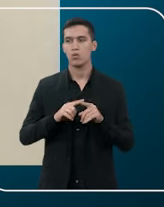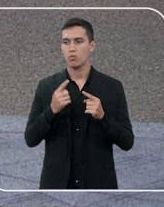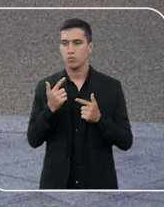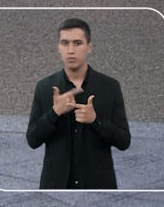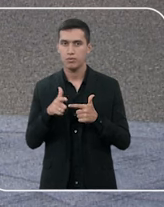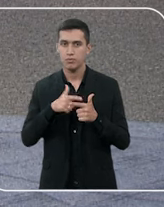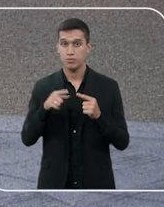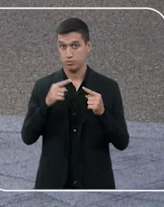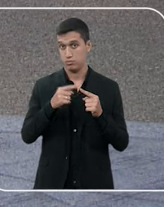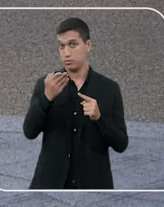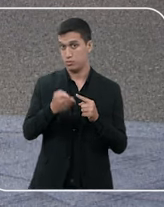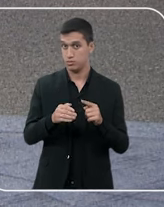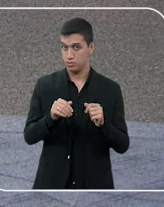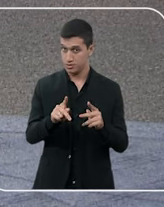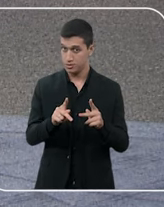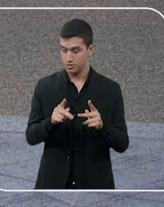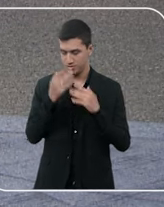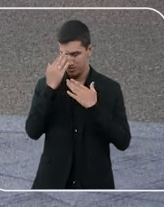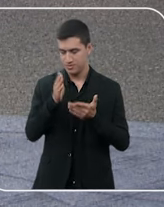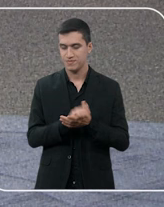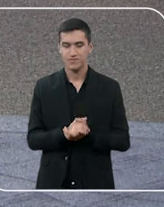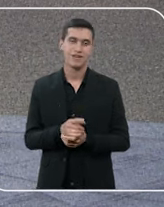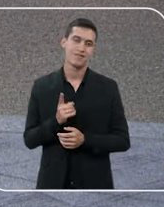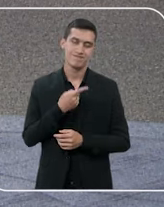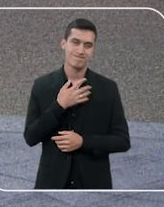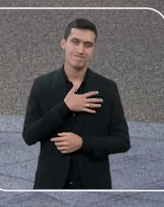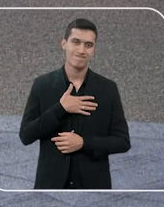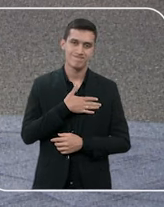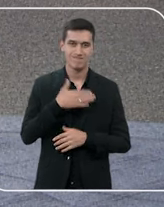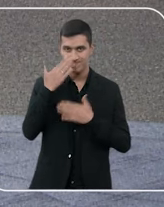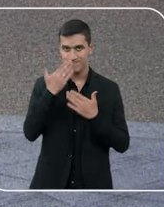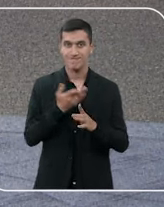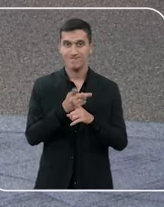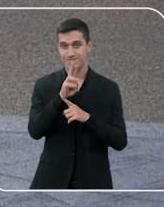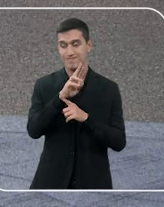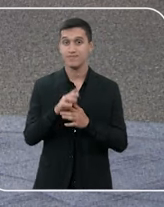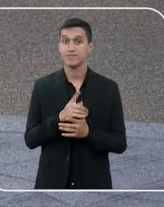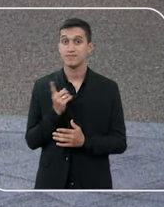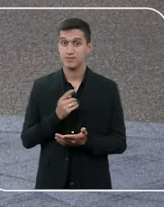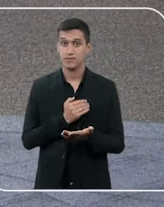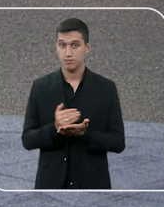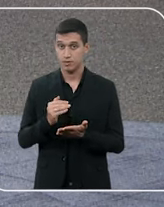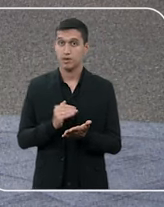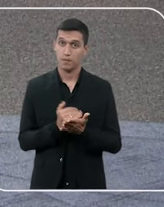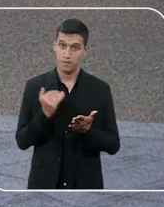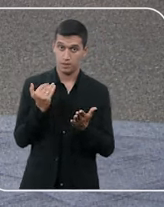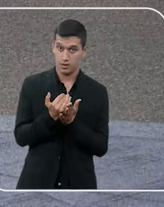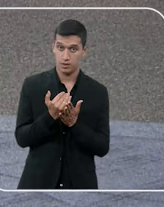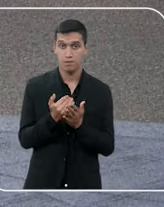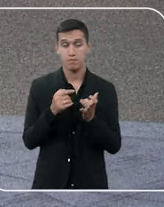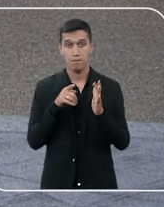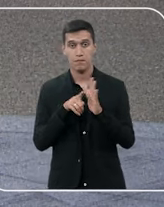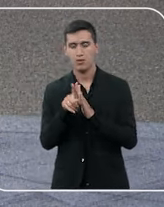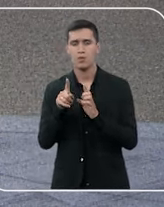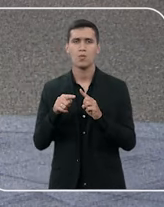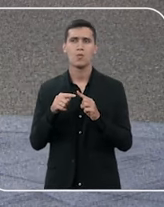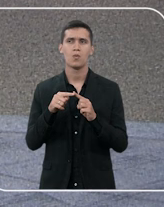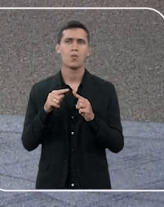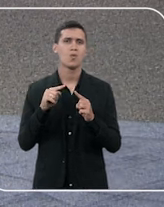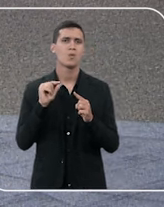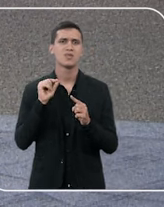isso. Obrigado. Imagina, nós que agradecemos. Então, a gente começa de um modo geral, né? Perguntando o que